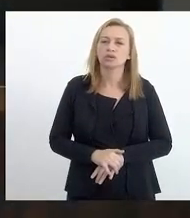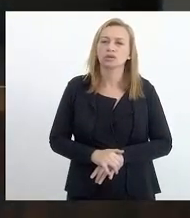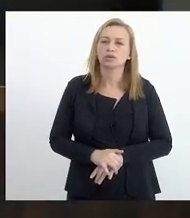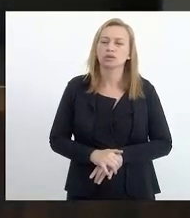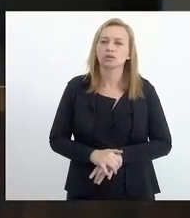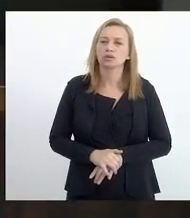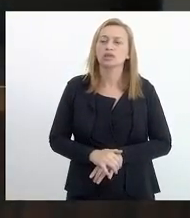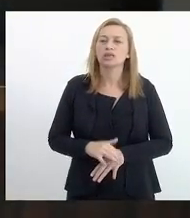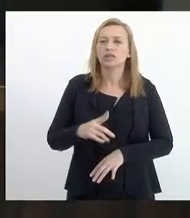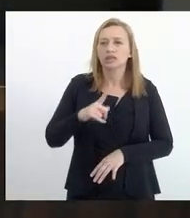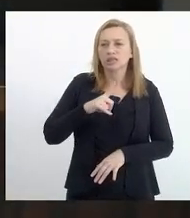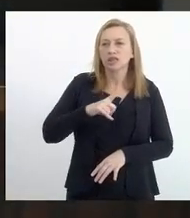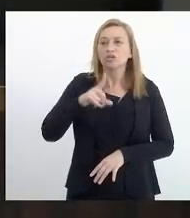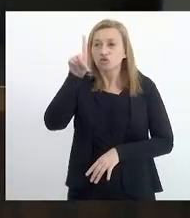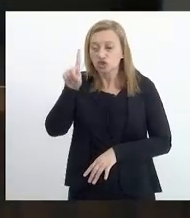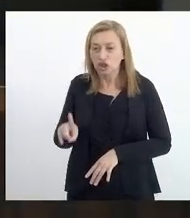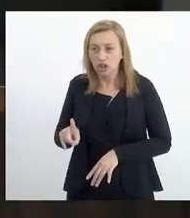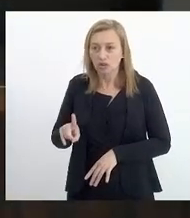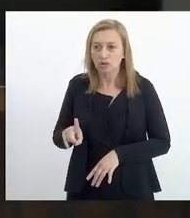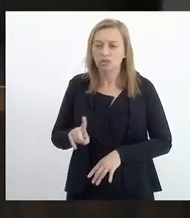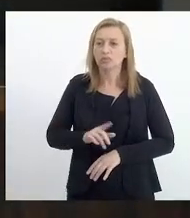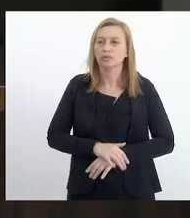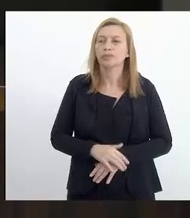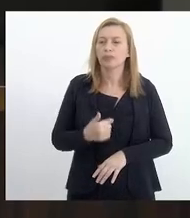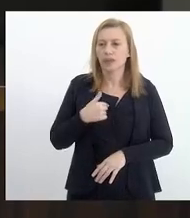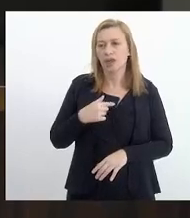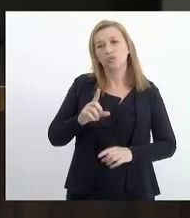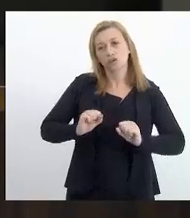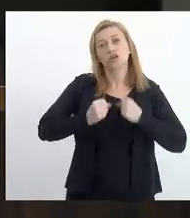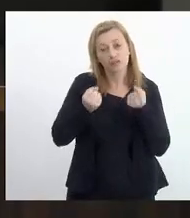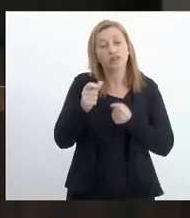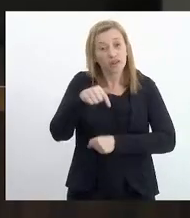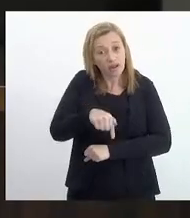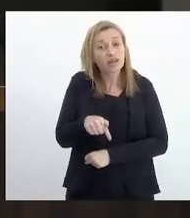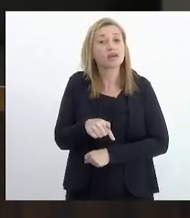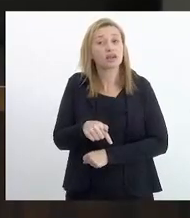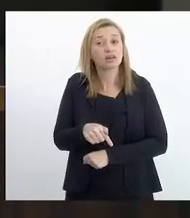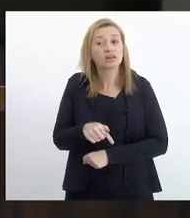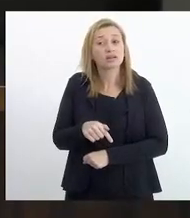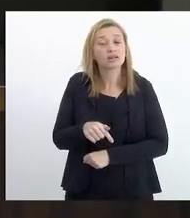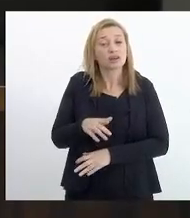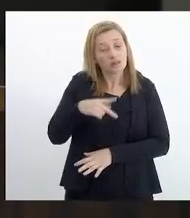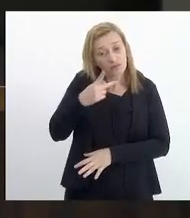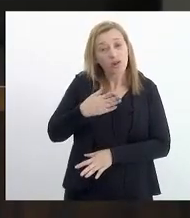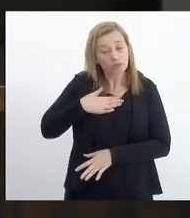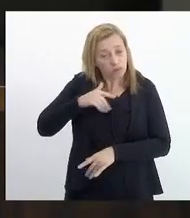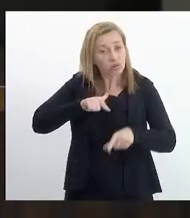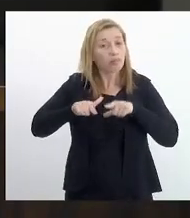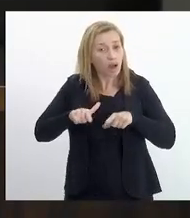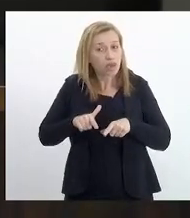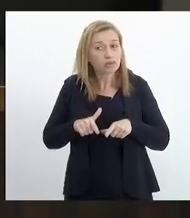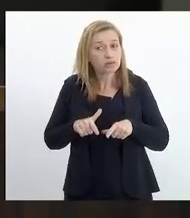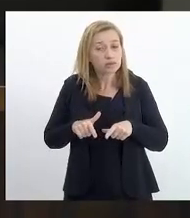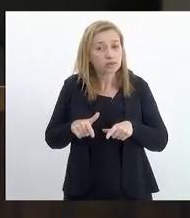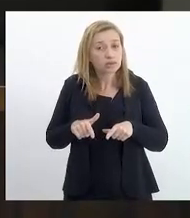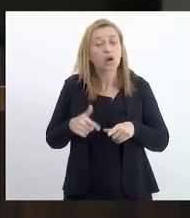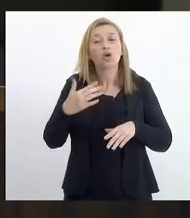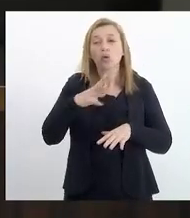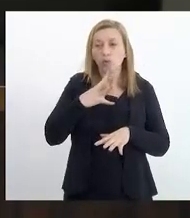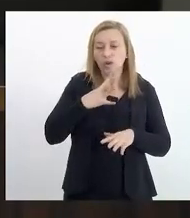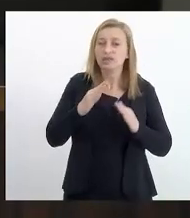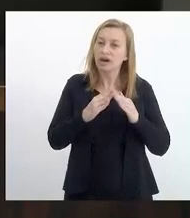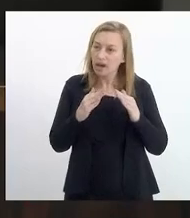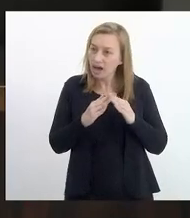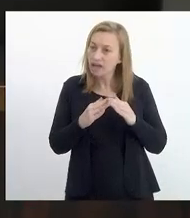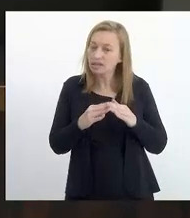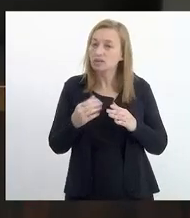quem tem os direitos serão mantidos. Pelo menos eu vou defender isso aqui, falo pelo meu mandato. E acredito que eu conheço a casa, falo pela